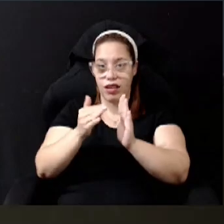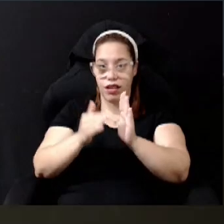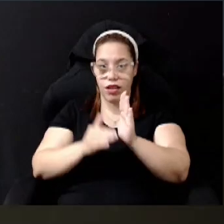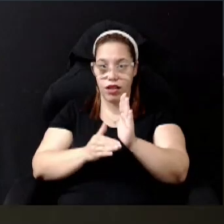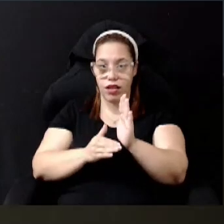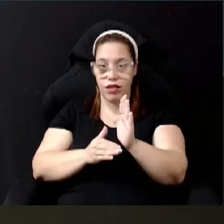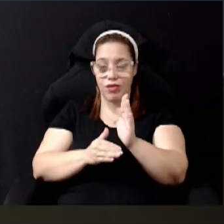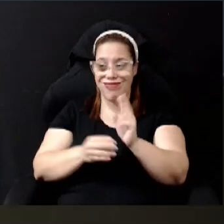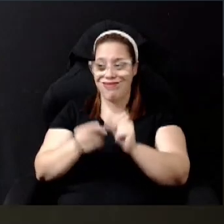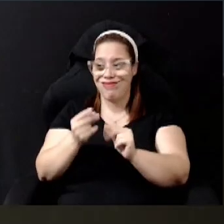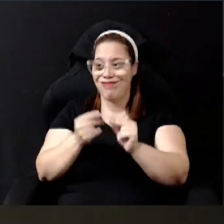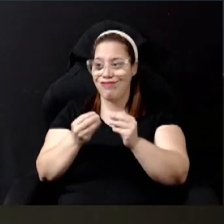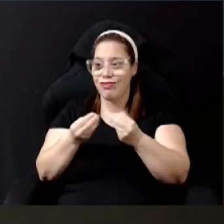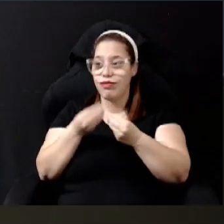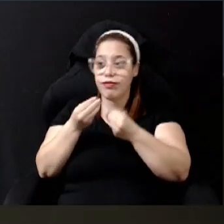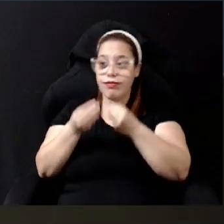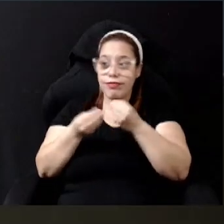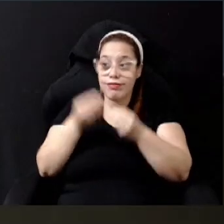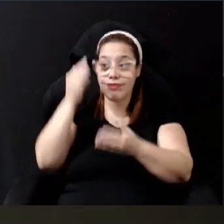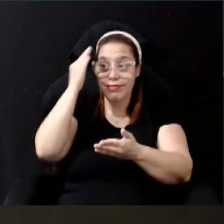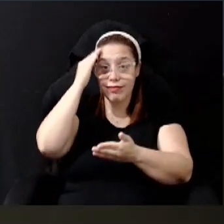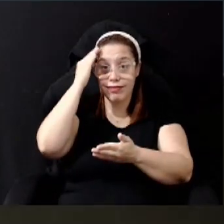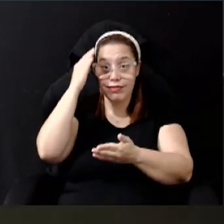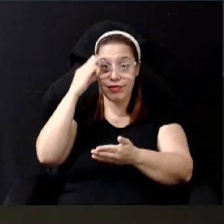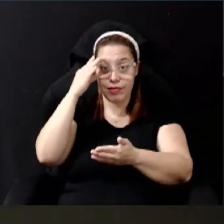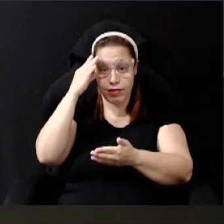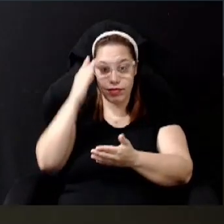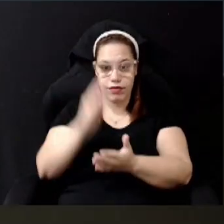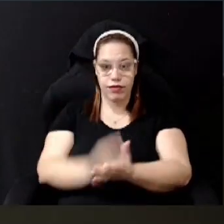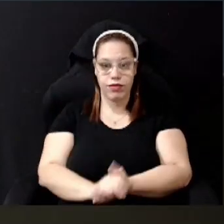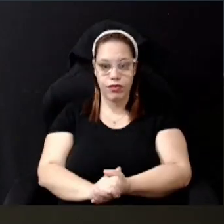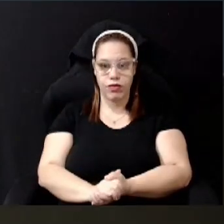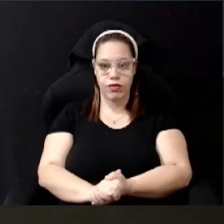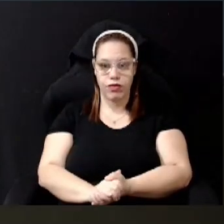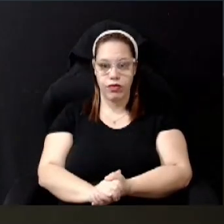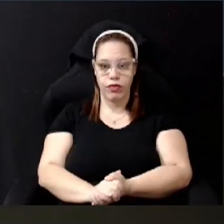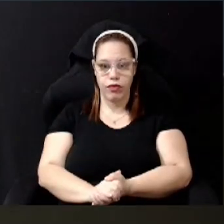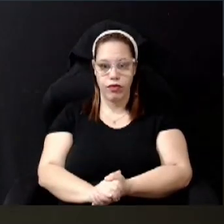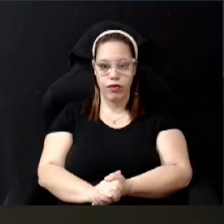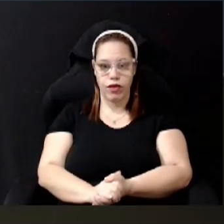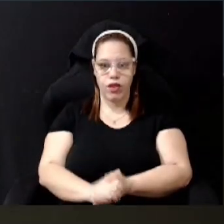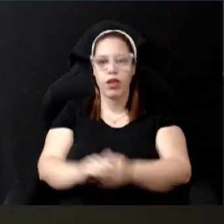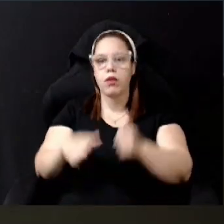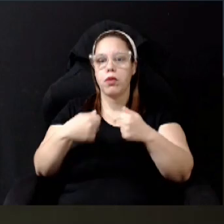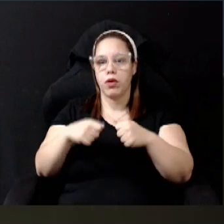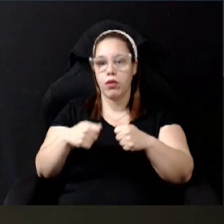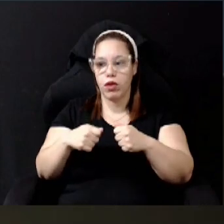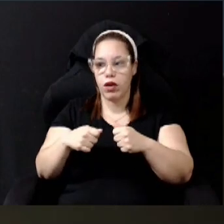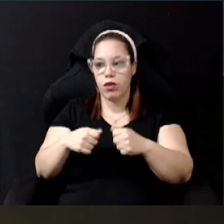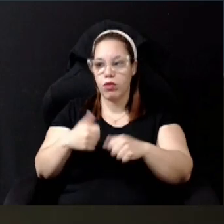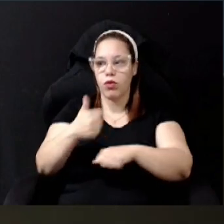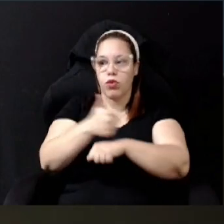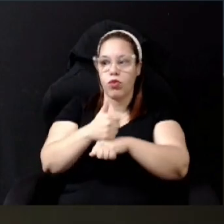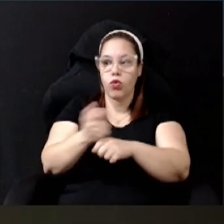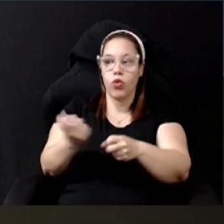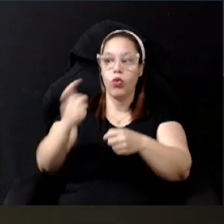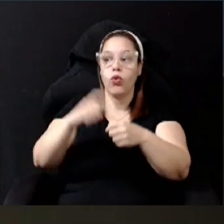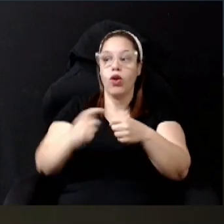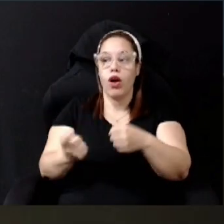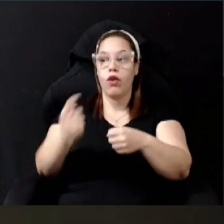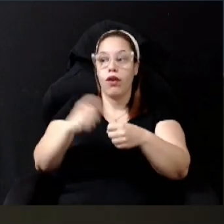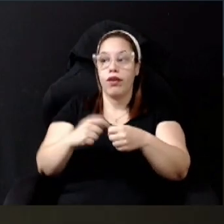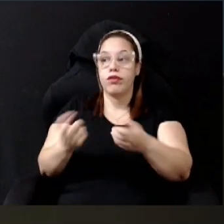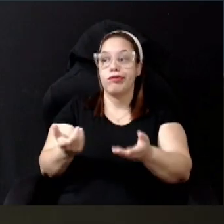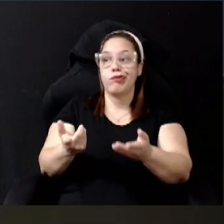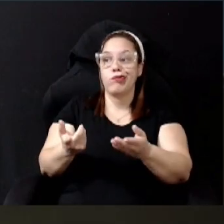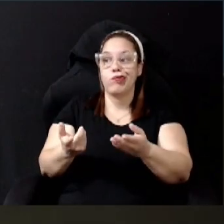Então, sabe, naquele pensamento, foi a hora que as pessoas começaram a pensar, eu preciso ter alguma coisa, eu preciso me recolocar. E aí, com a